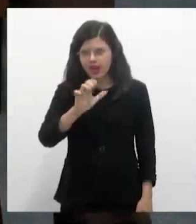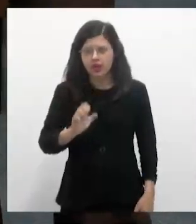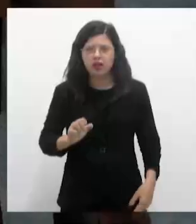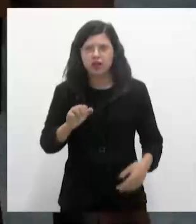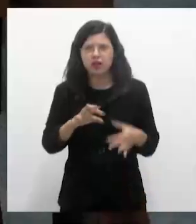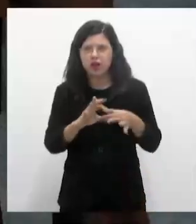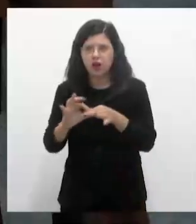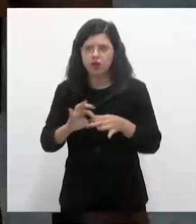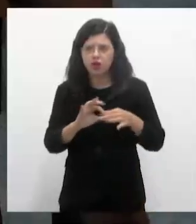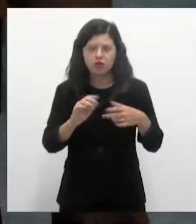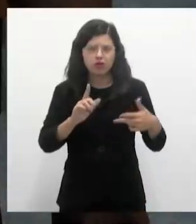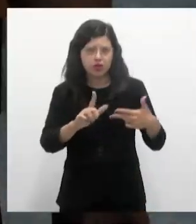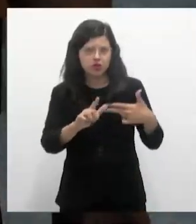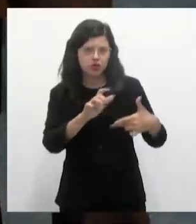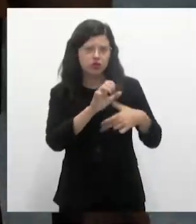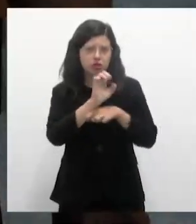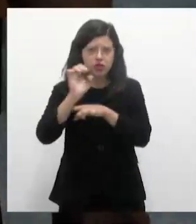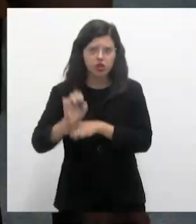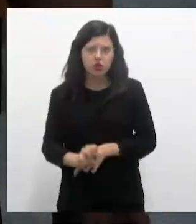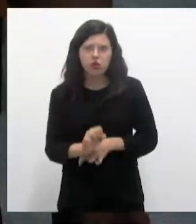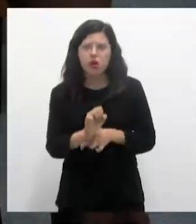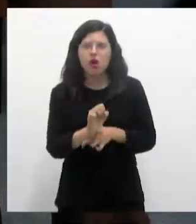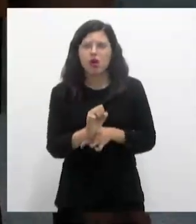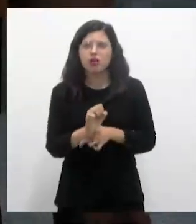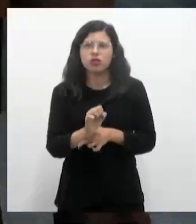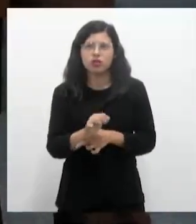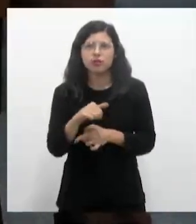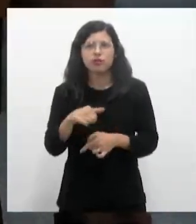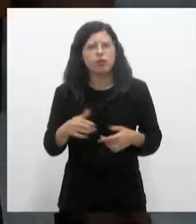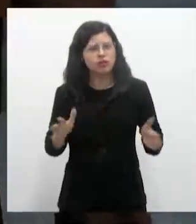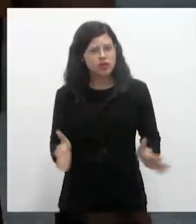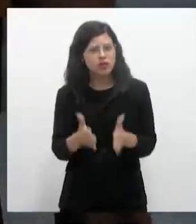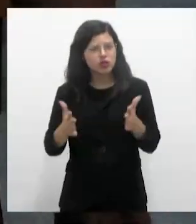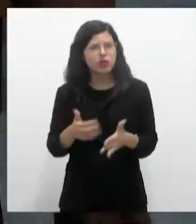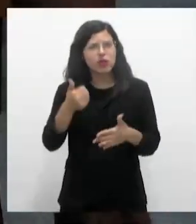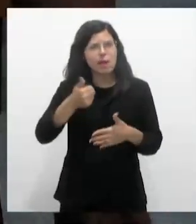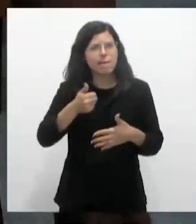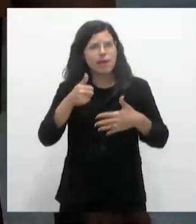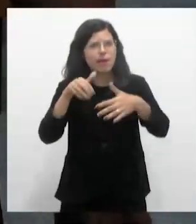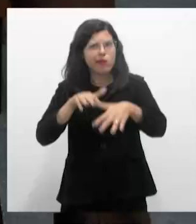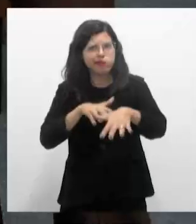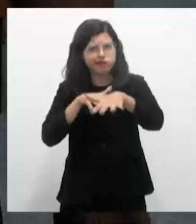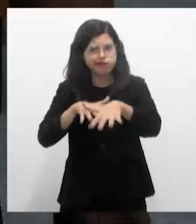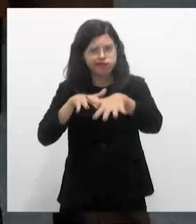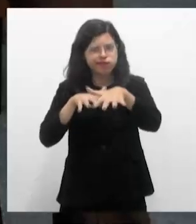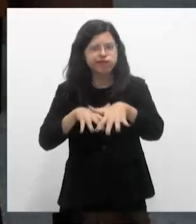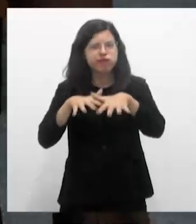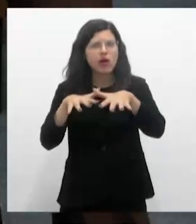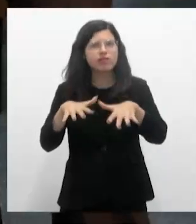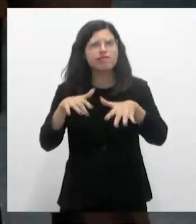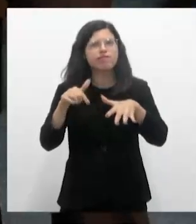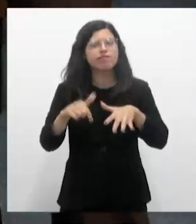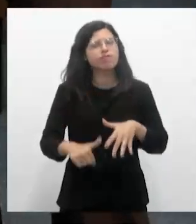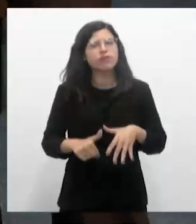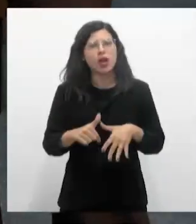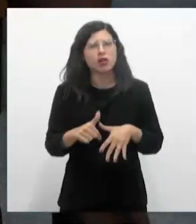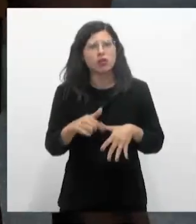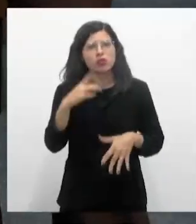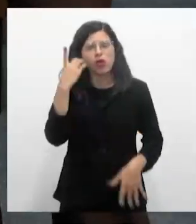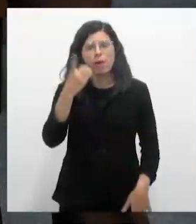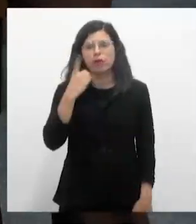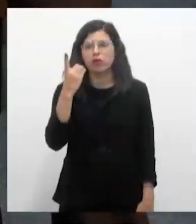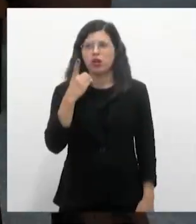Legisladores e Legislativos Estaduais, estamos promovendo a primeira marcha nacional dos deputados e